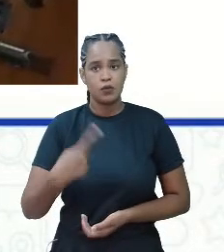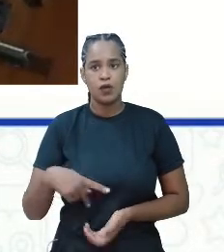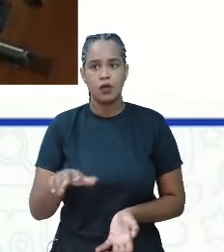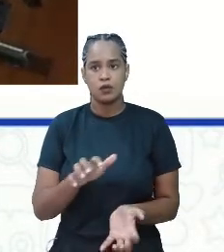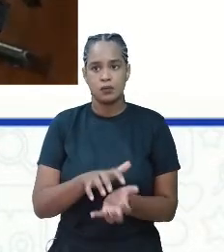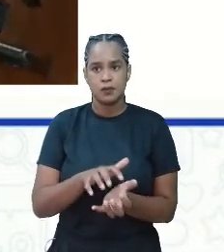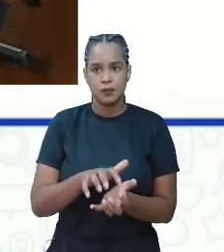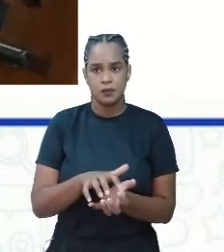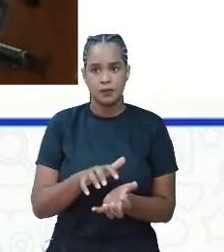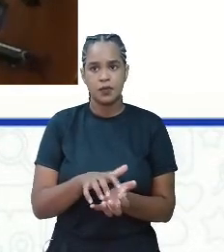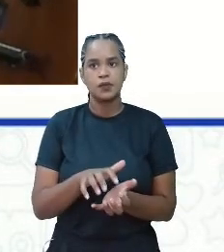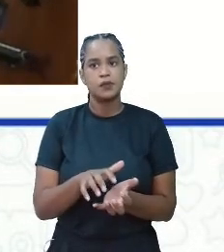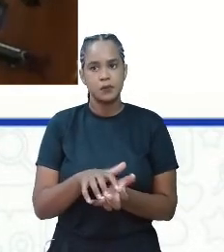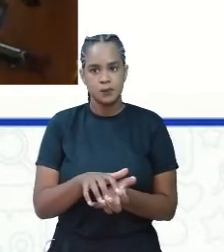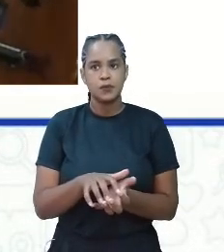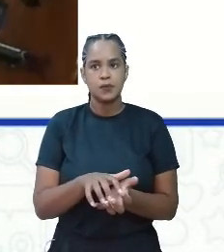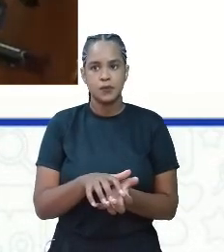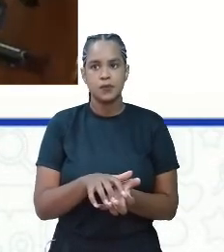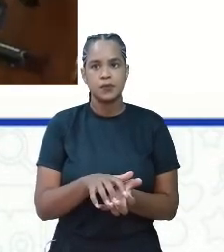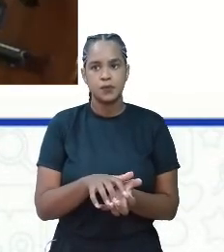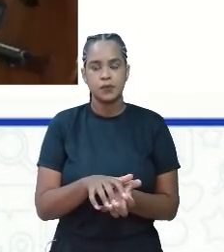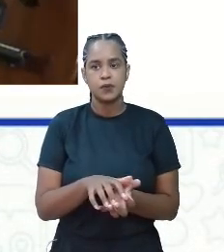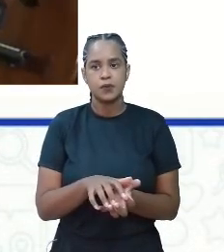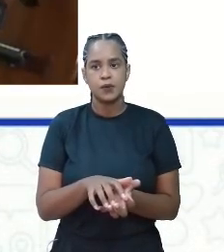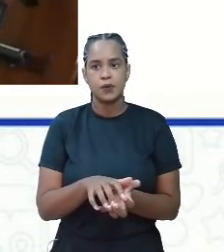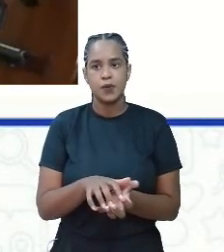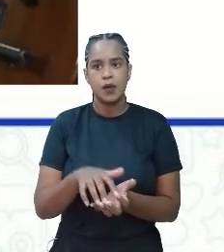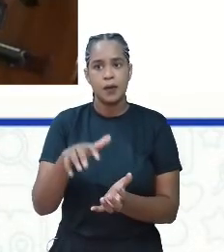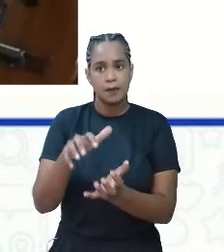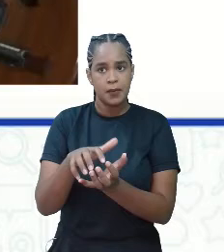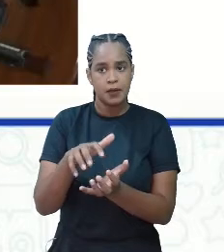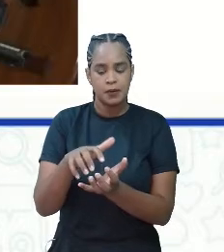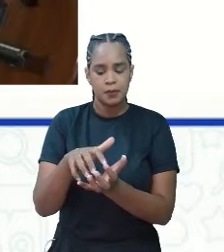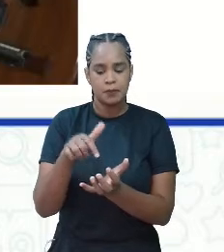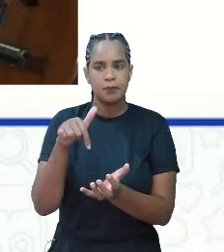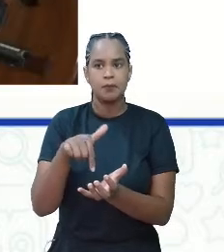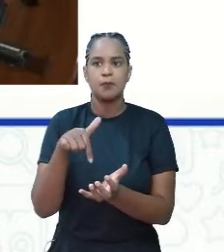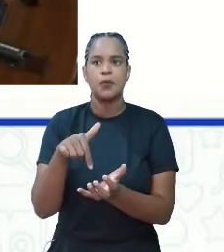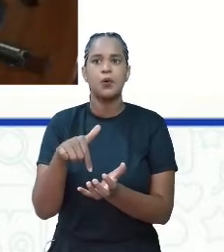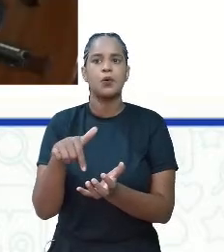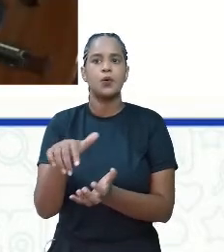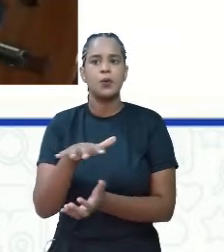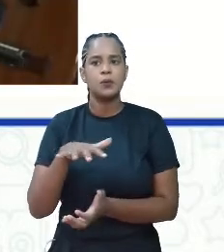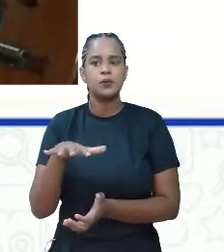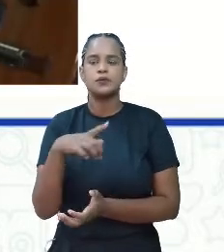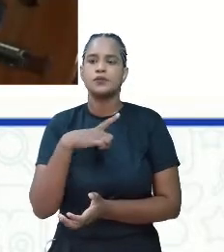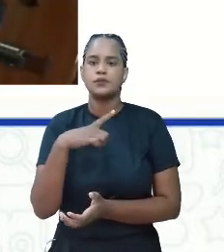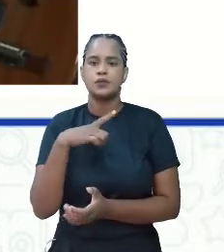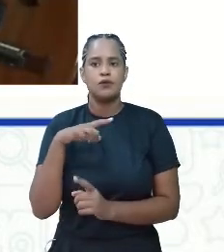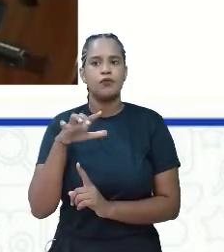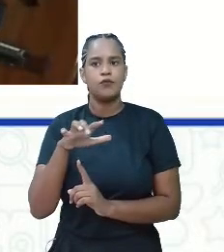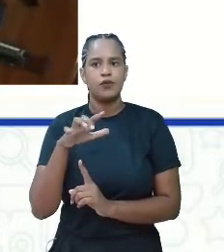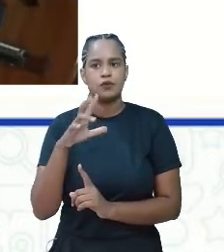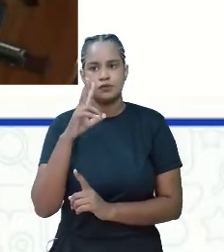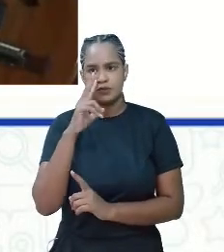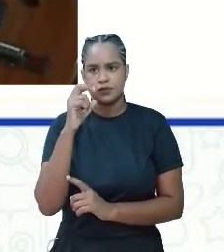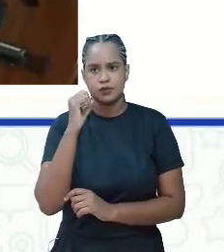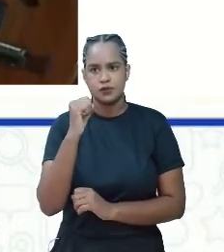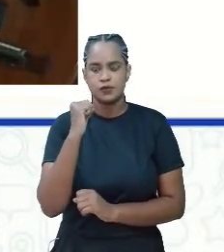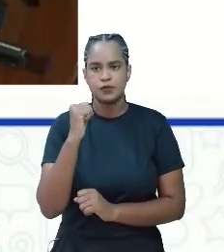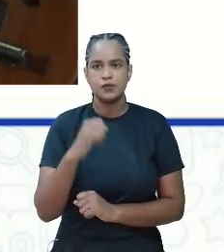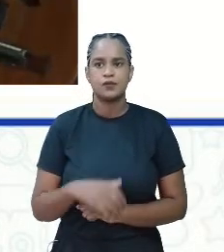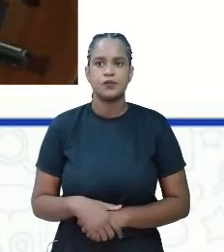e Pernambuco, como o Brasil é a terra do violão, você vê na casa de todo